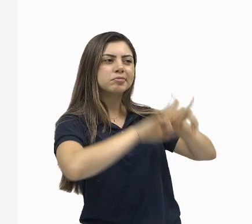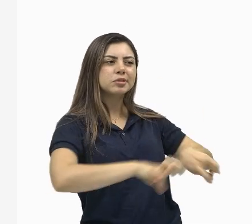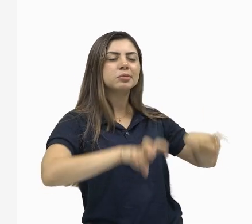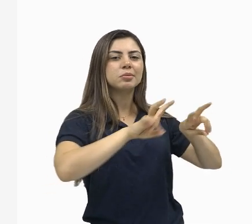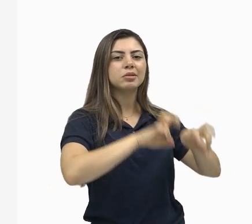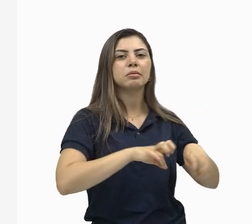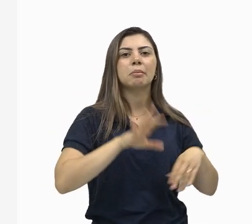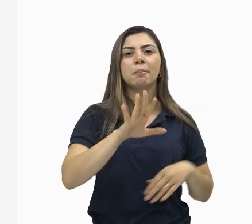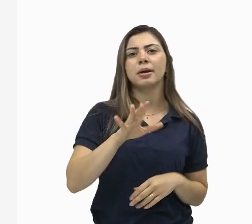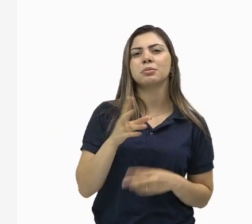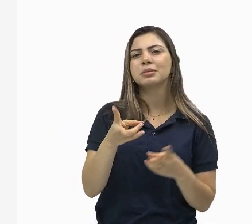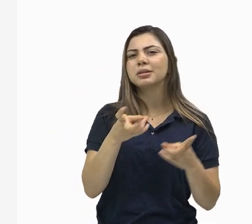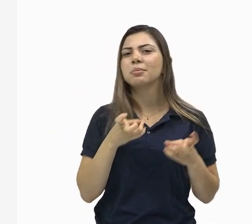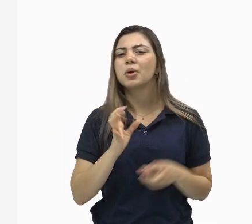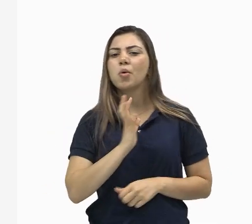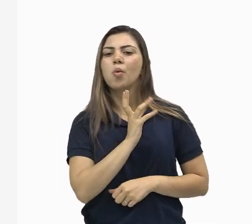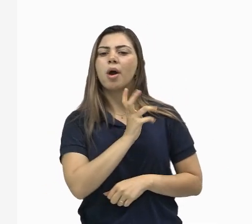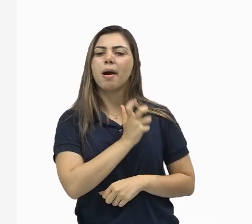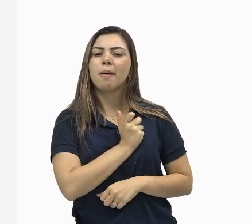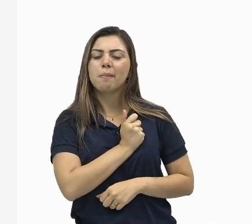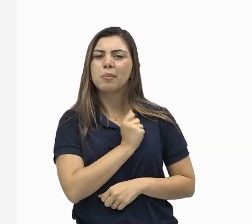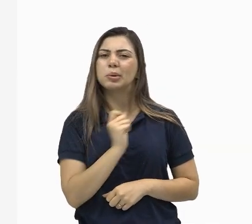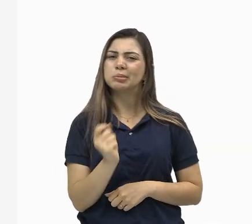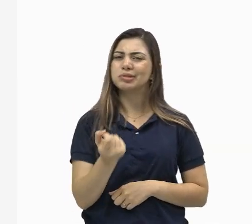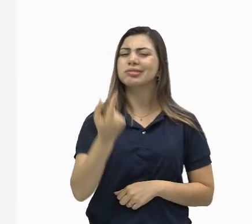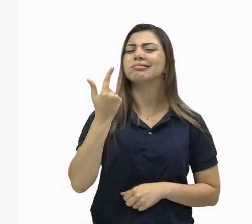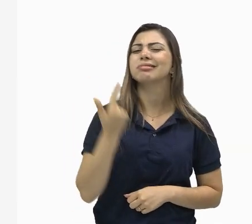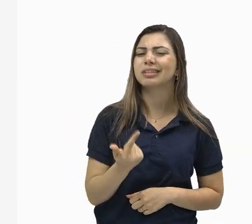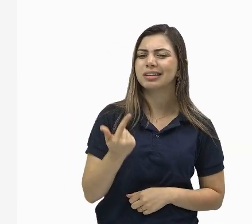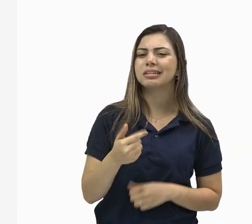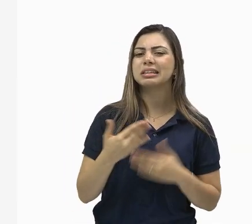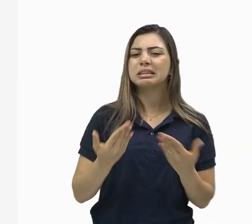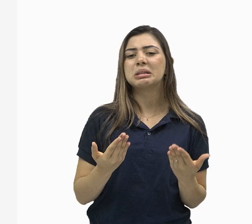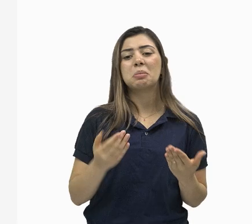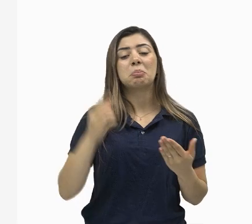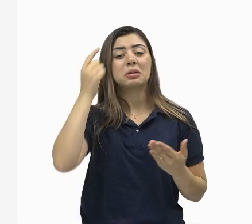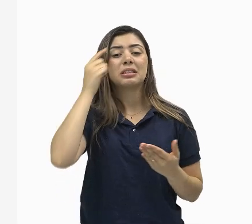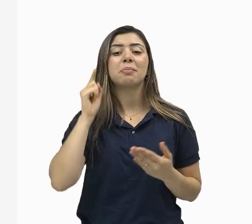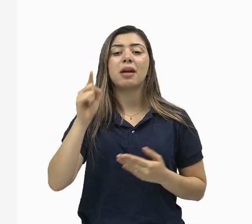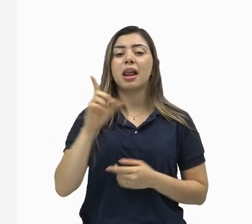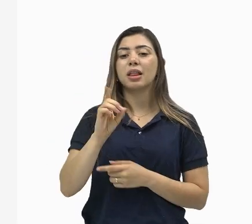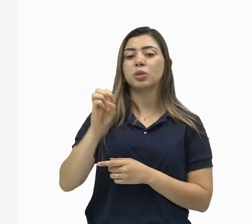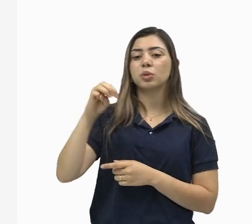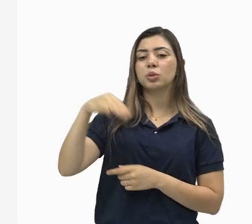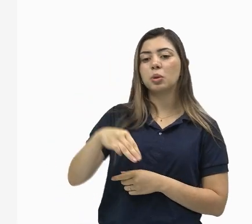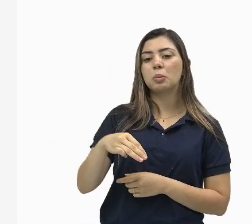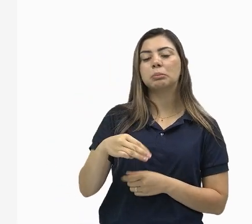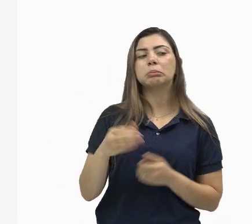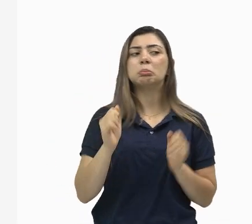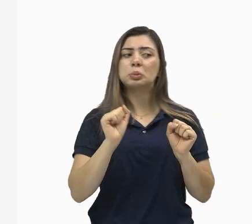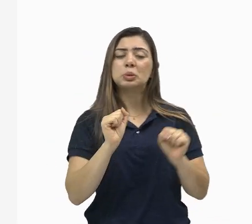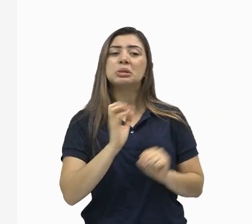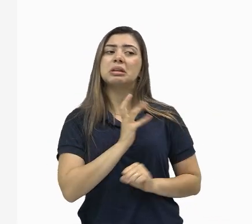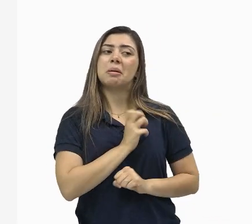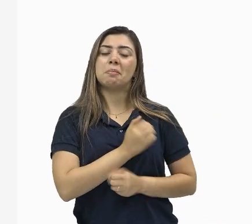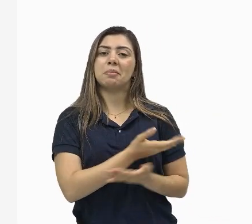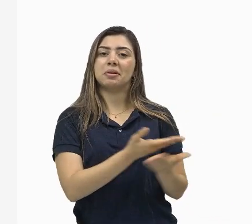que o amor é também algo tão estranho, é possível até que Dom Matias Lana os tenha amado.